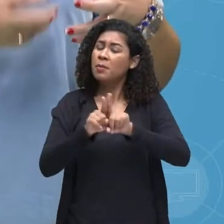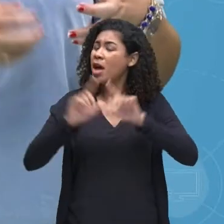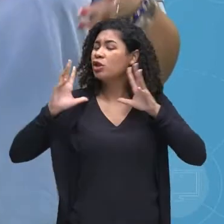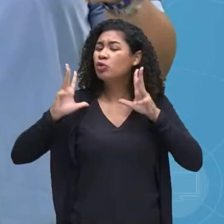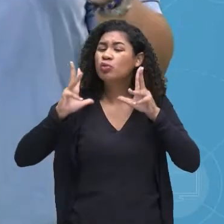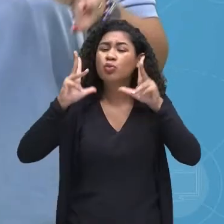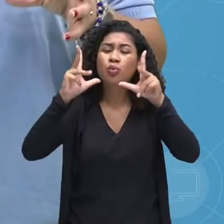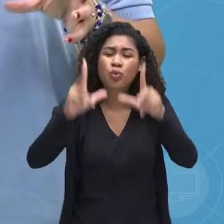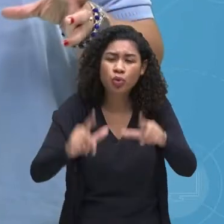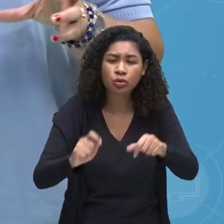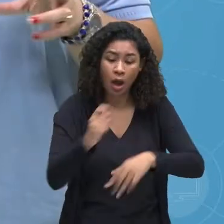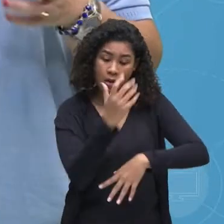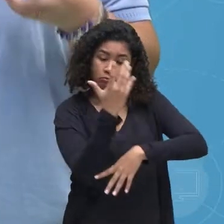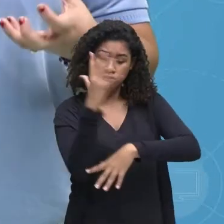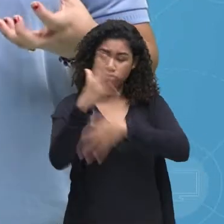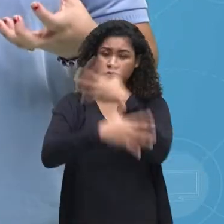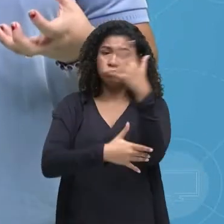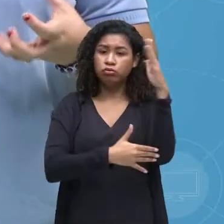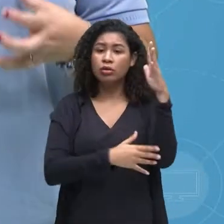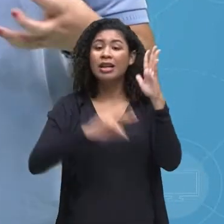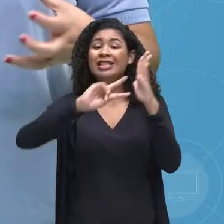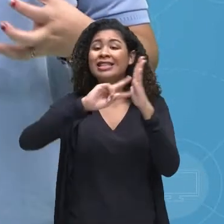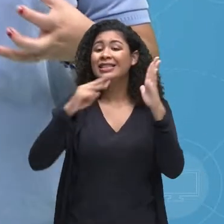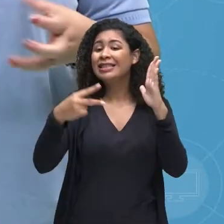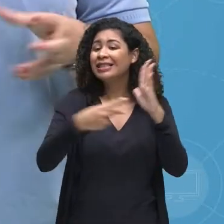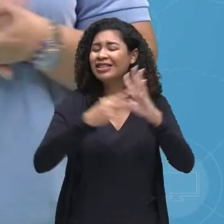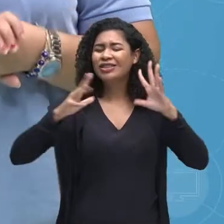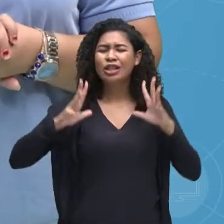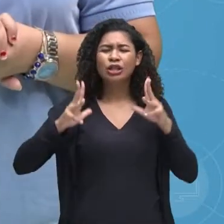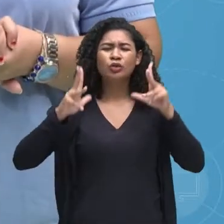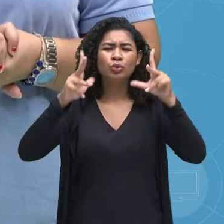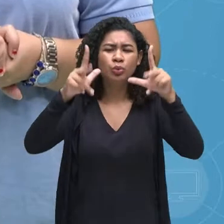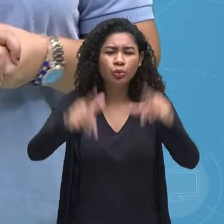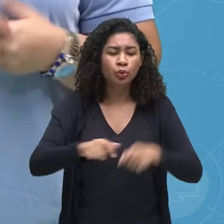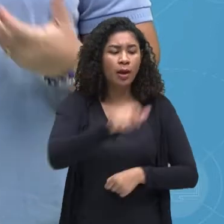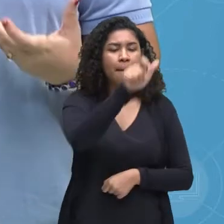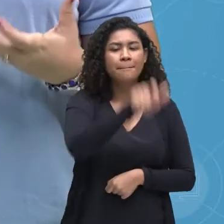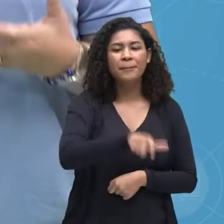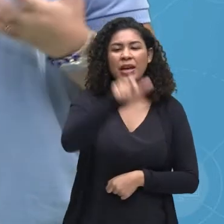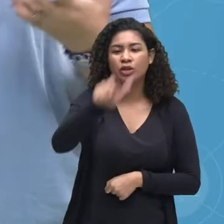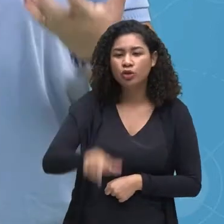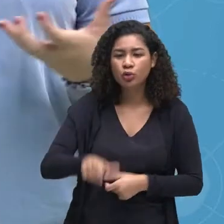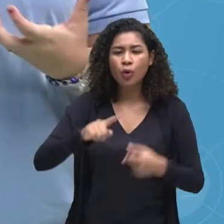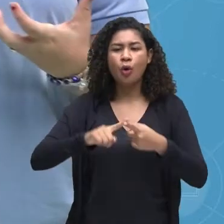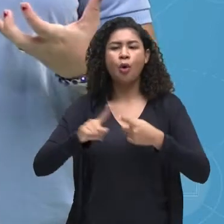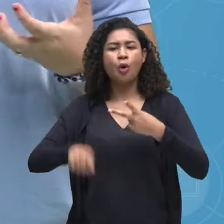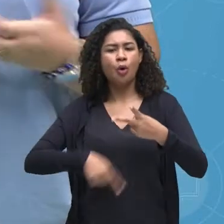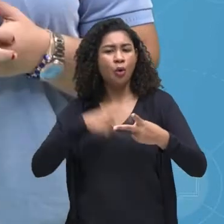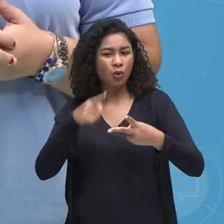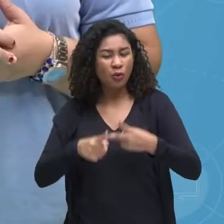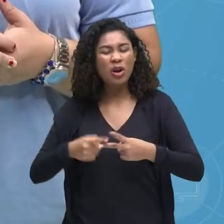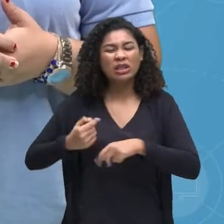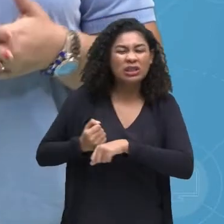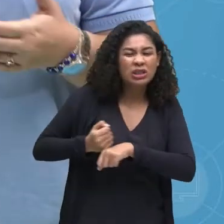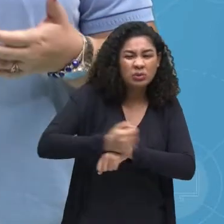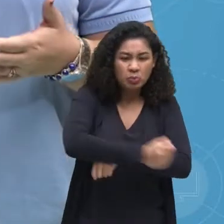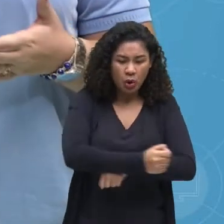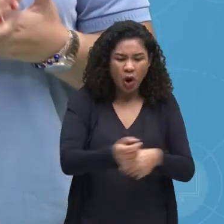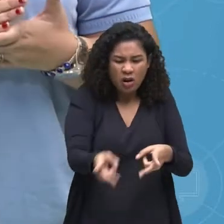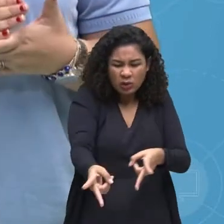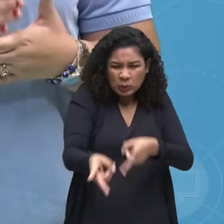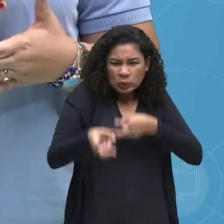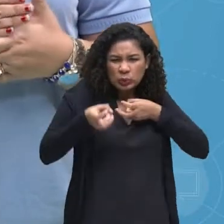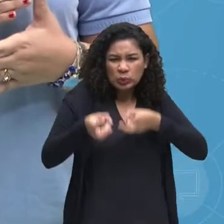pessoas aí nesse processo, né? Nesse processo de extração, de exploração de recursos.